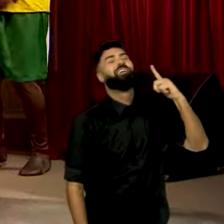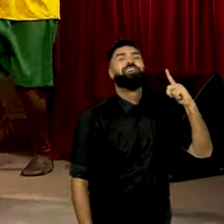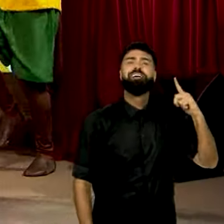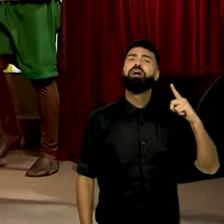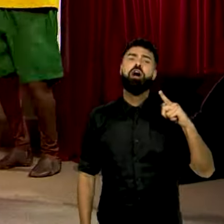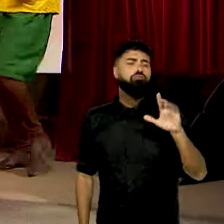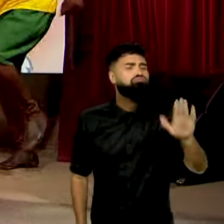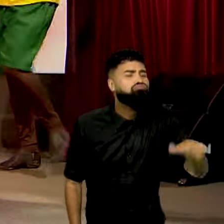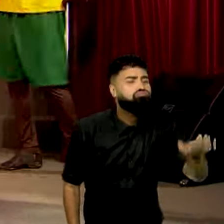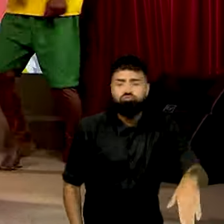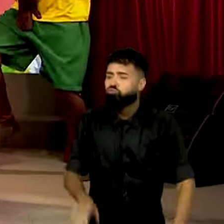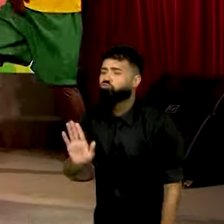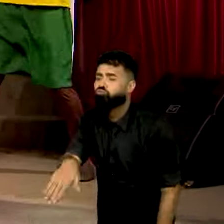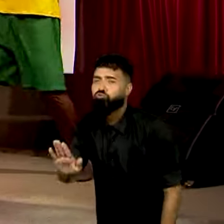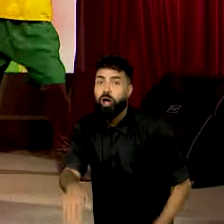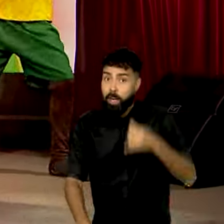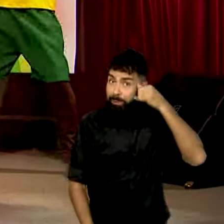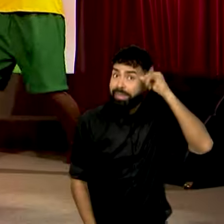Acorda